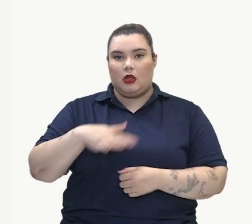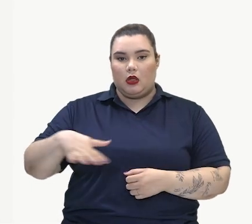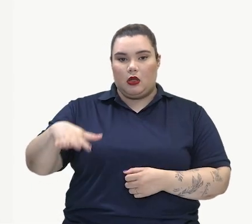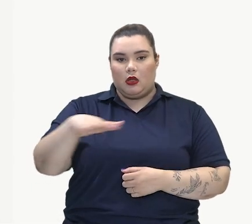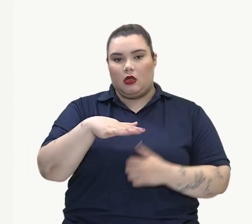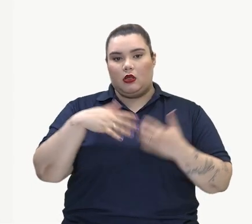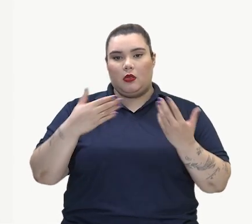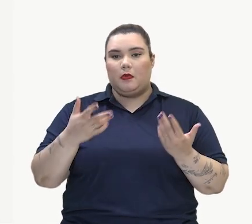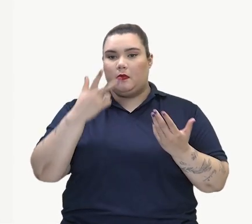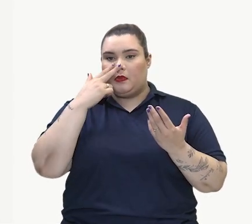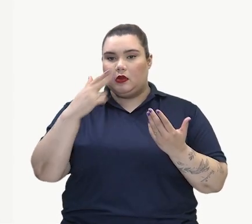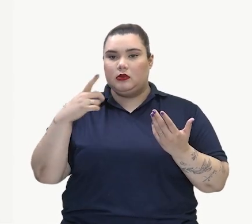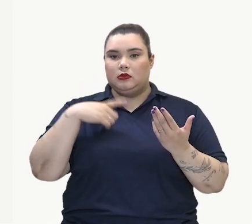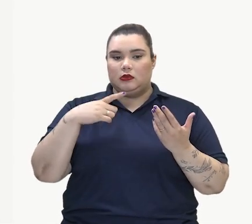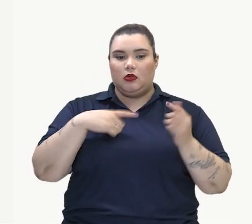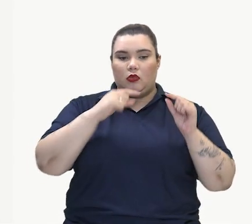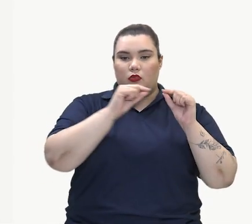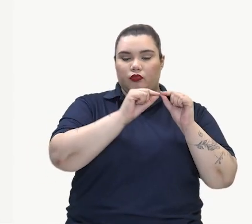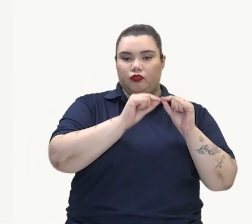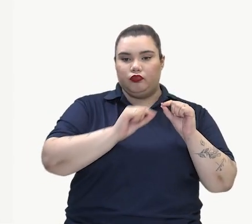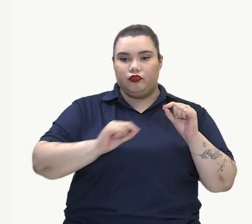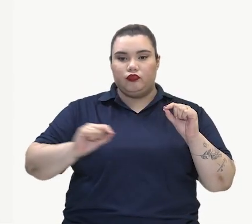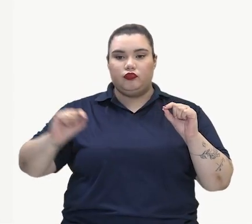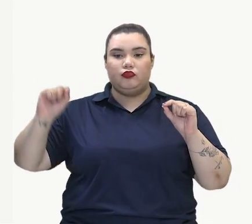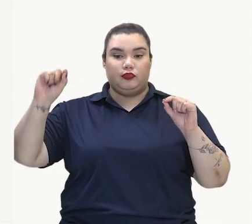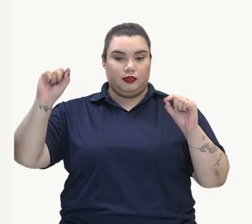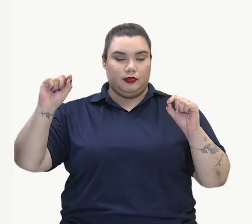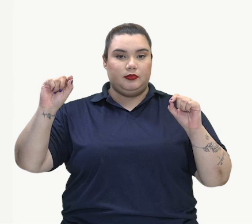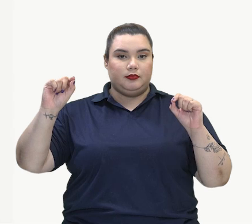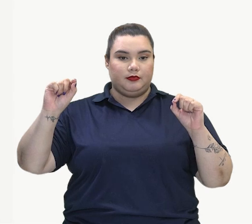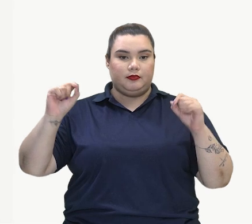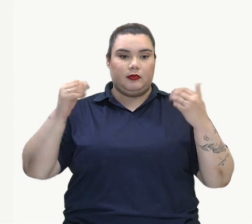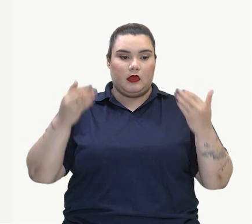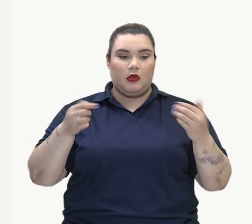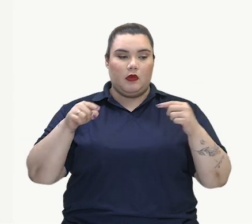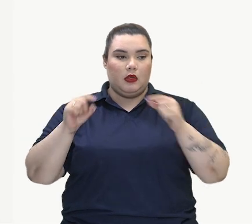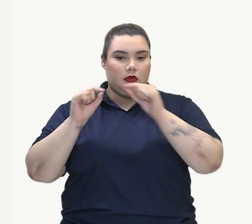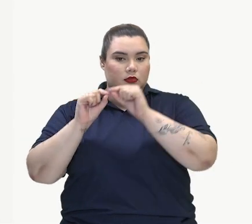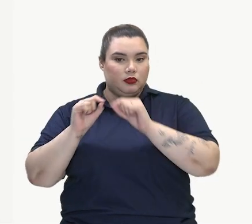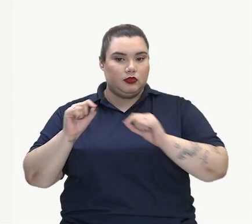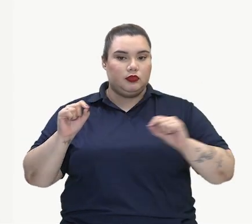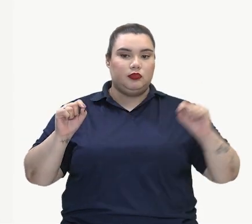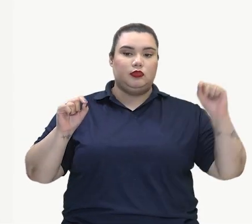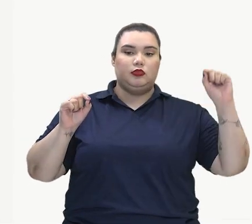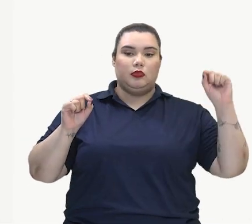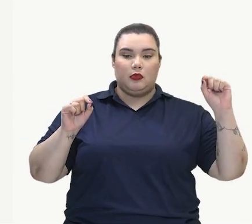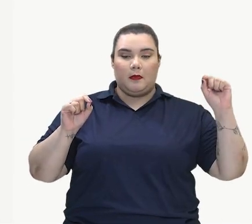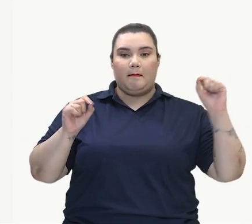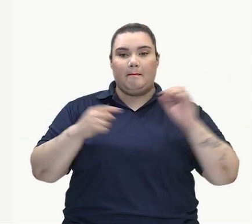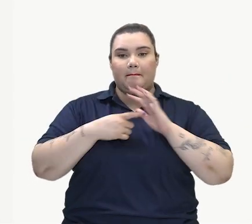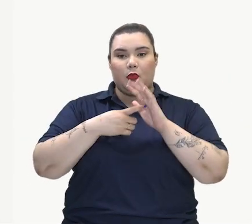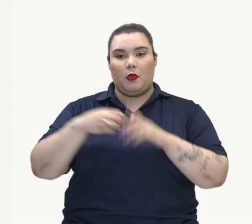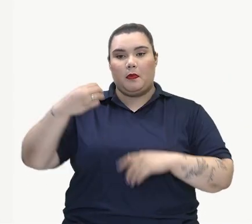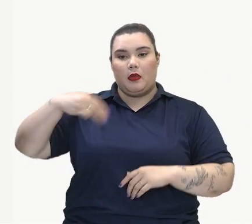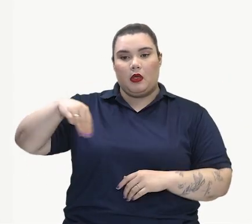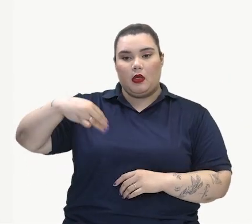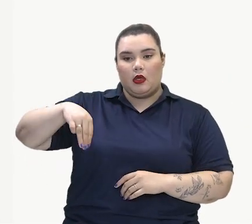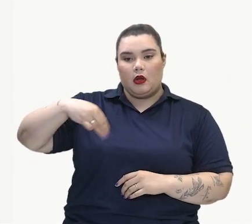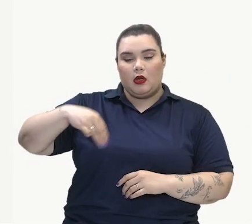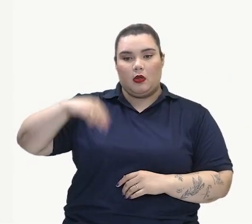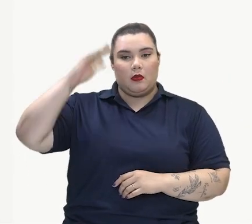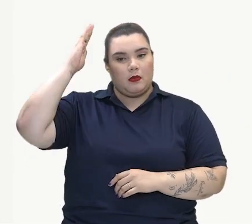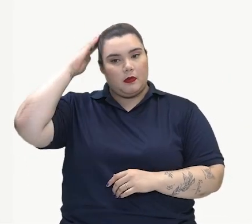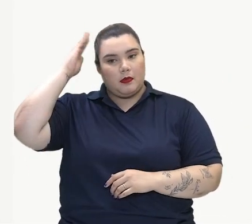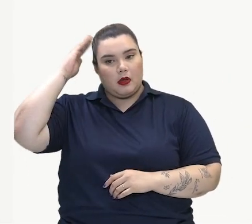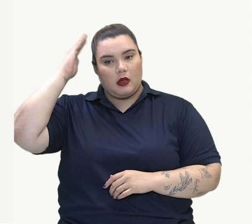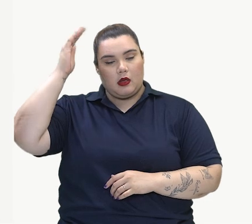tivesse realmente esse arco aqui, ó. A gente consegue observar. E ele está indo sempre na direção aqui do Maranhão, com Pará,